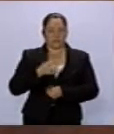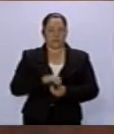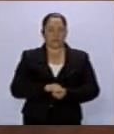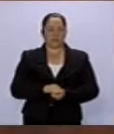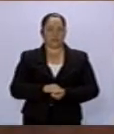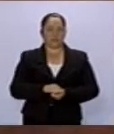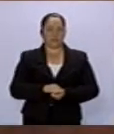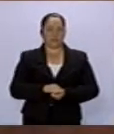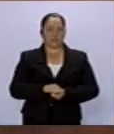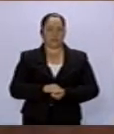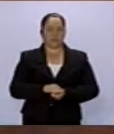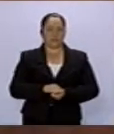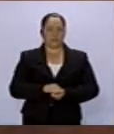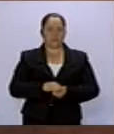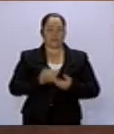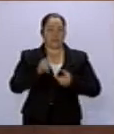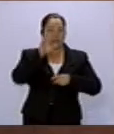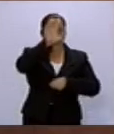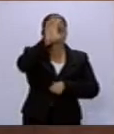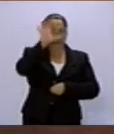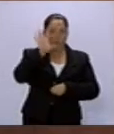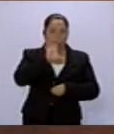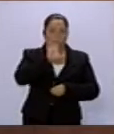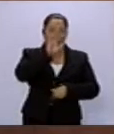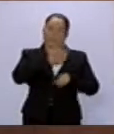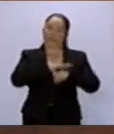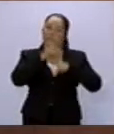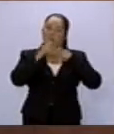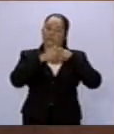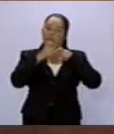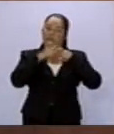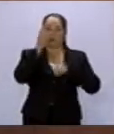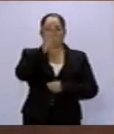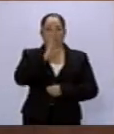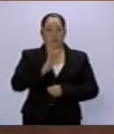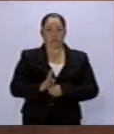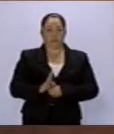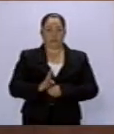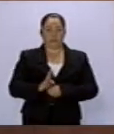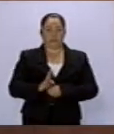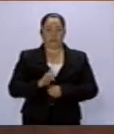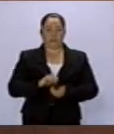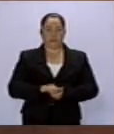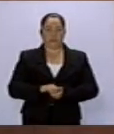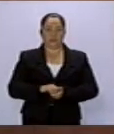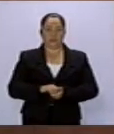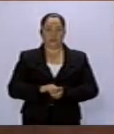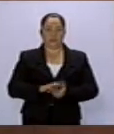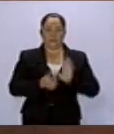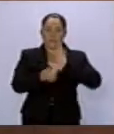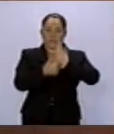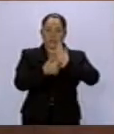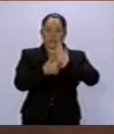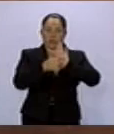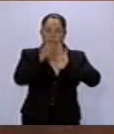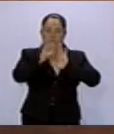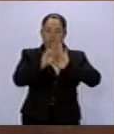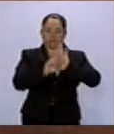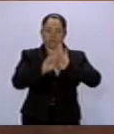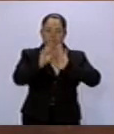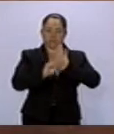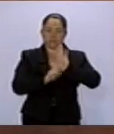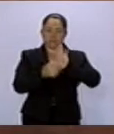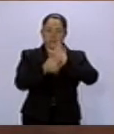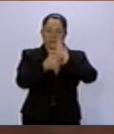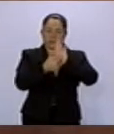Esse é o mapa do programa Mais Médicos para o Brasil fazendo uma ashura no mapa brasileiro justamente